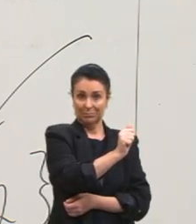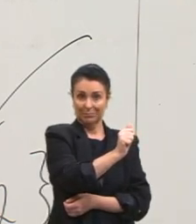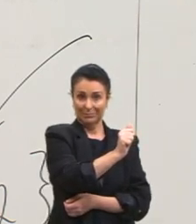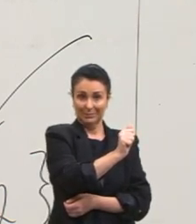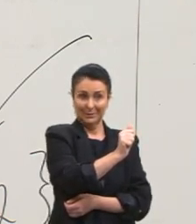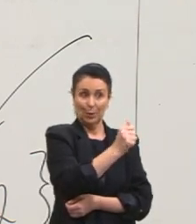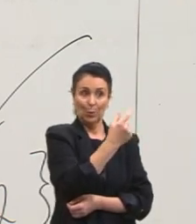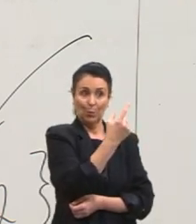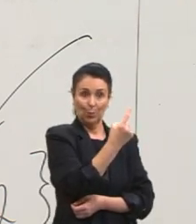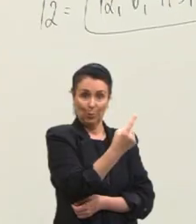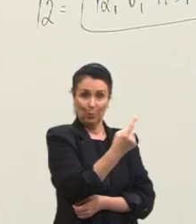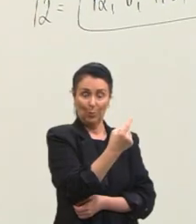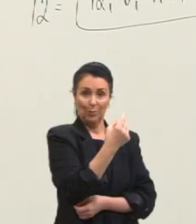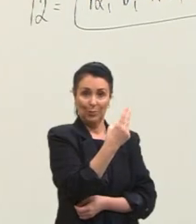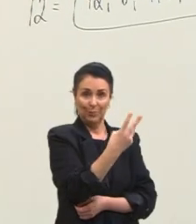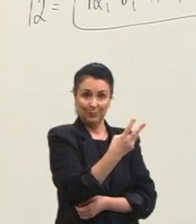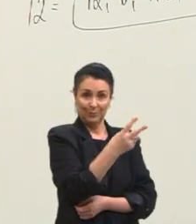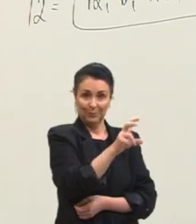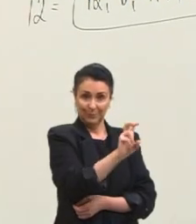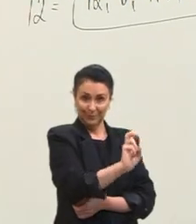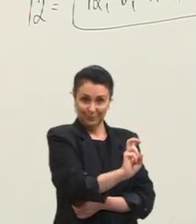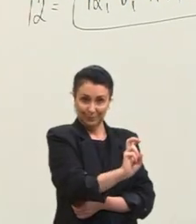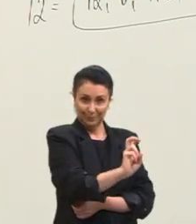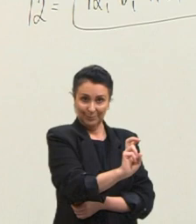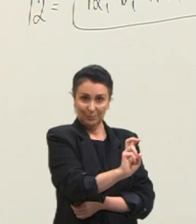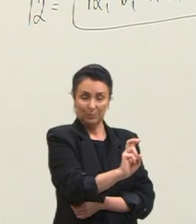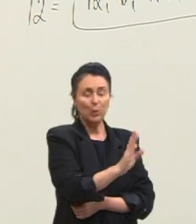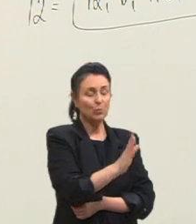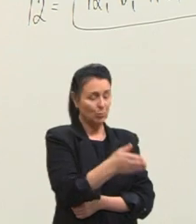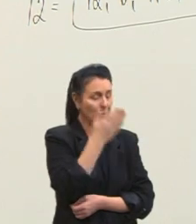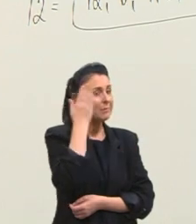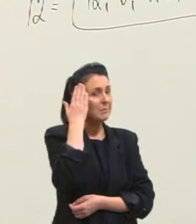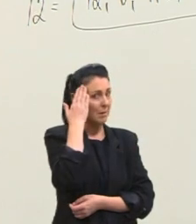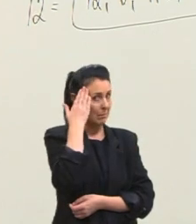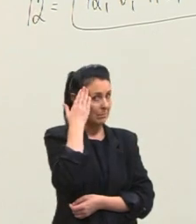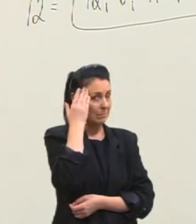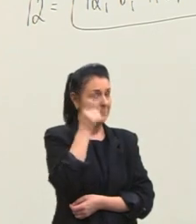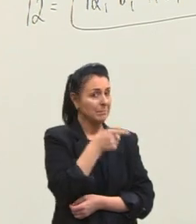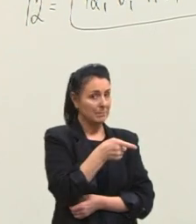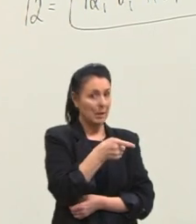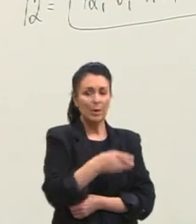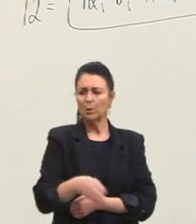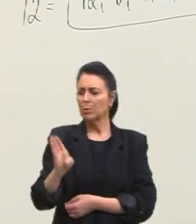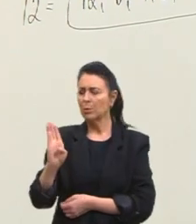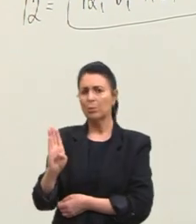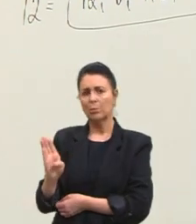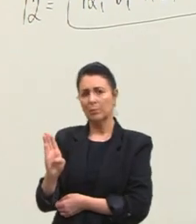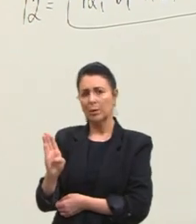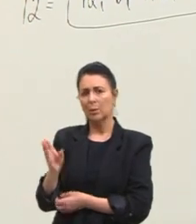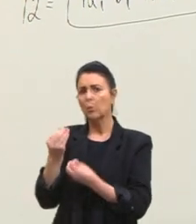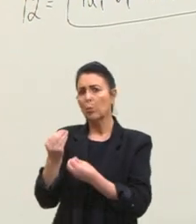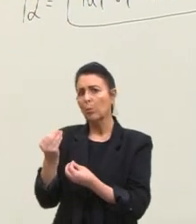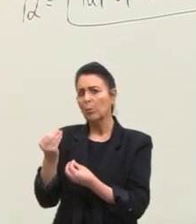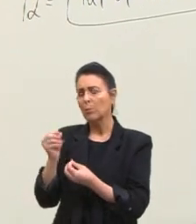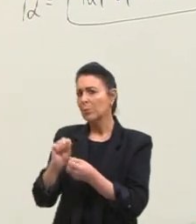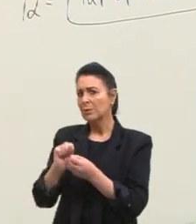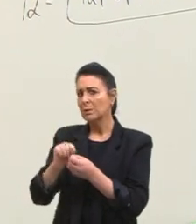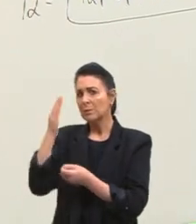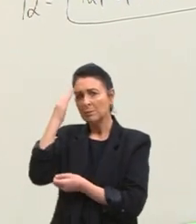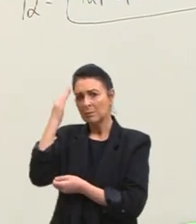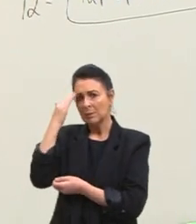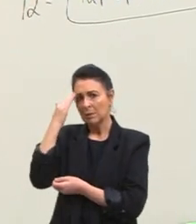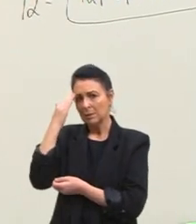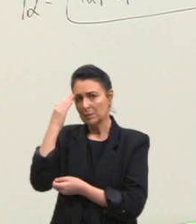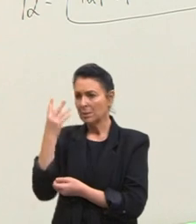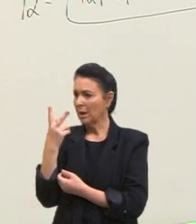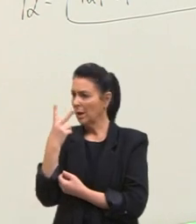três elementos que constituem o A. O A eu já sei que é 1, 3 e 5. Mas o B, se eu quiser escrever o B, como é que eu faço?